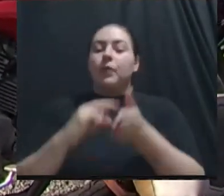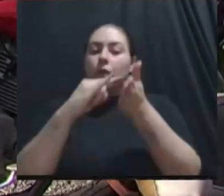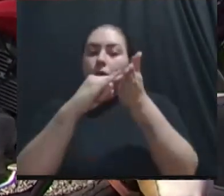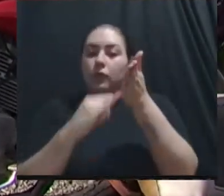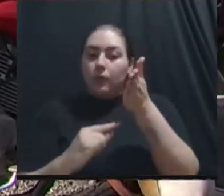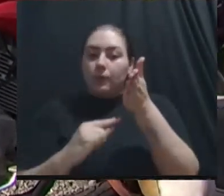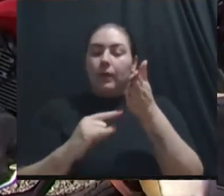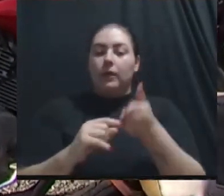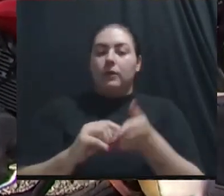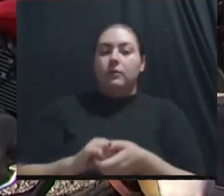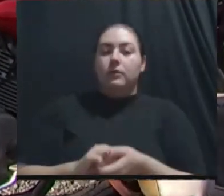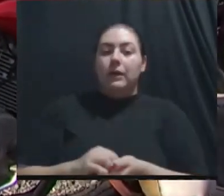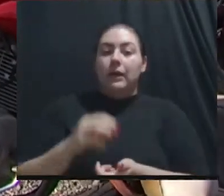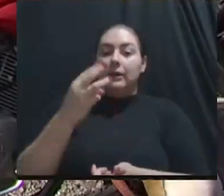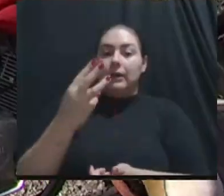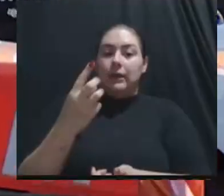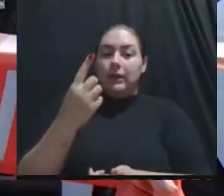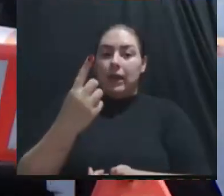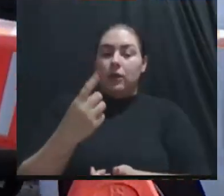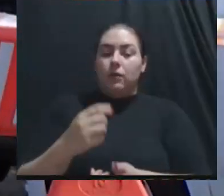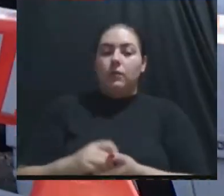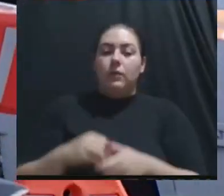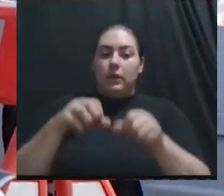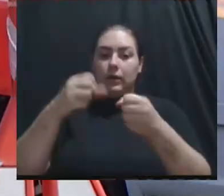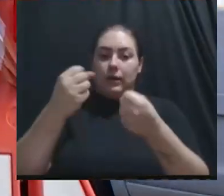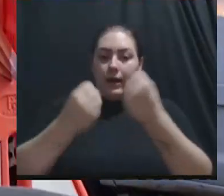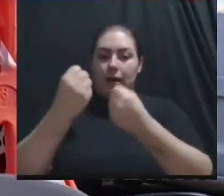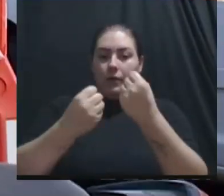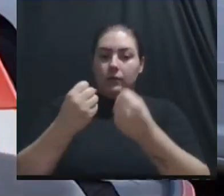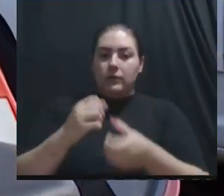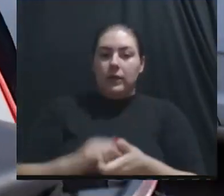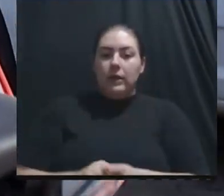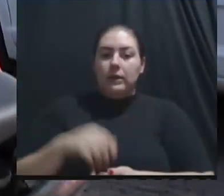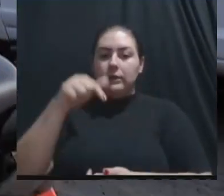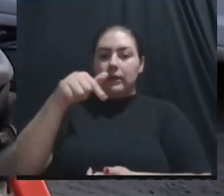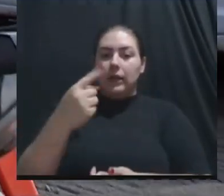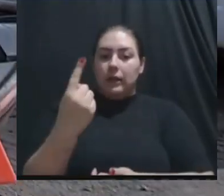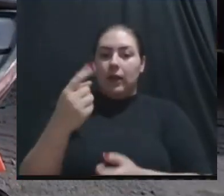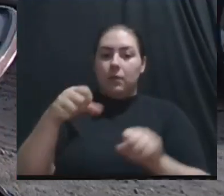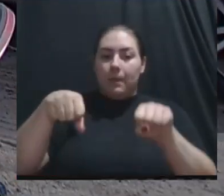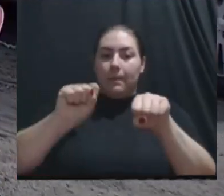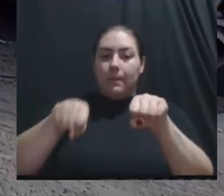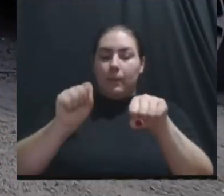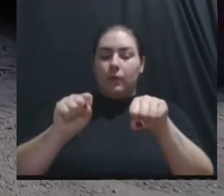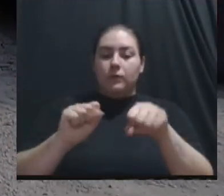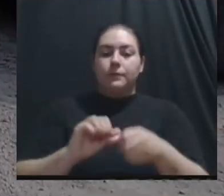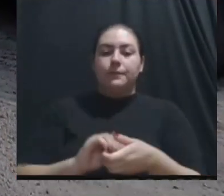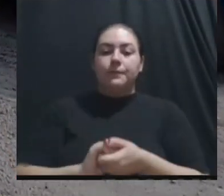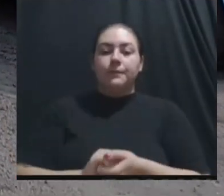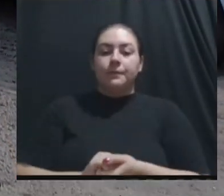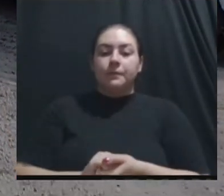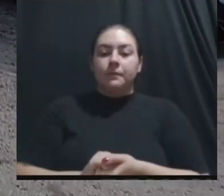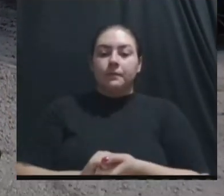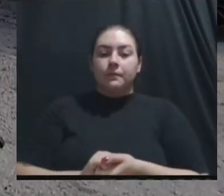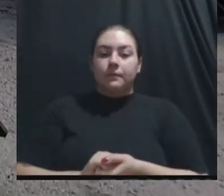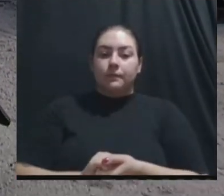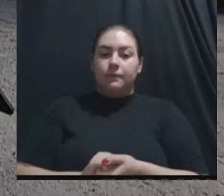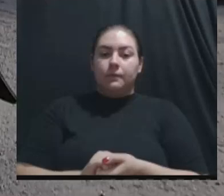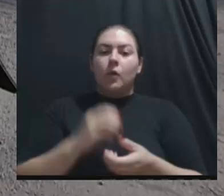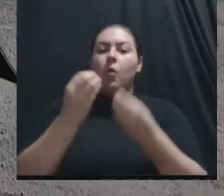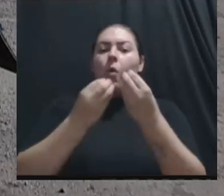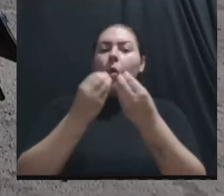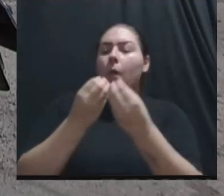e 75 motos. Certo, Thaís. Então o leilão ele funciona como, né? De que forma essa pessoa ela